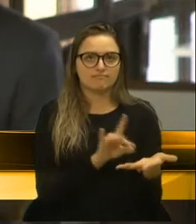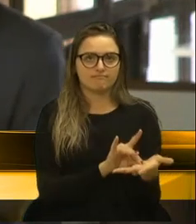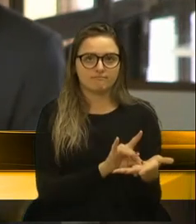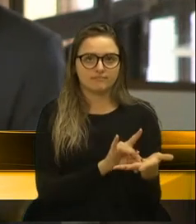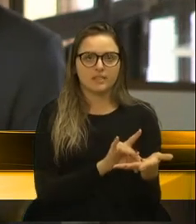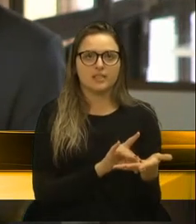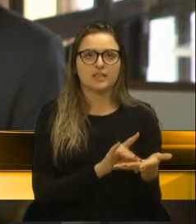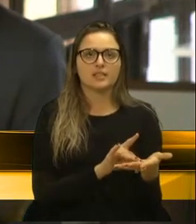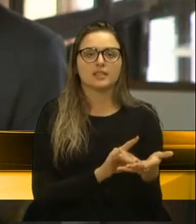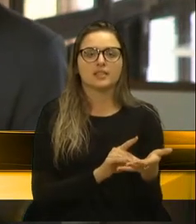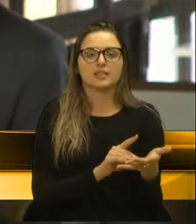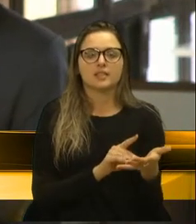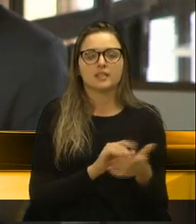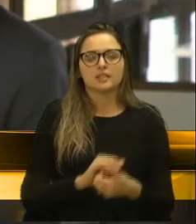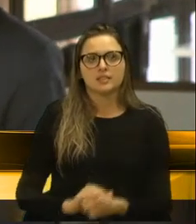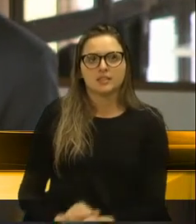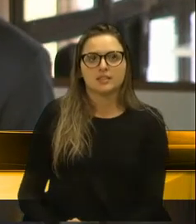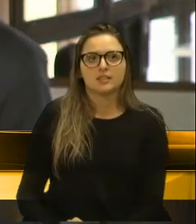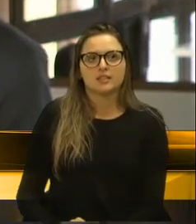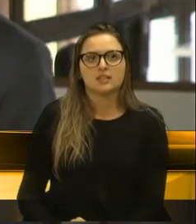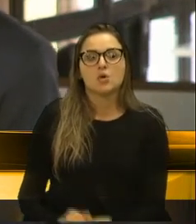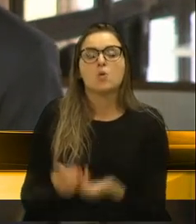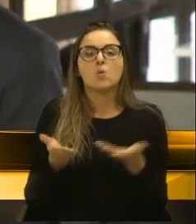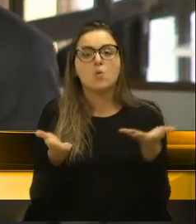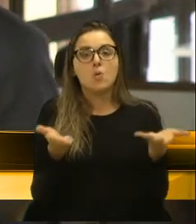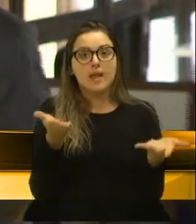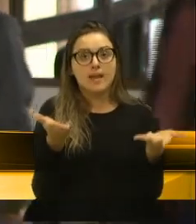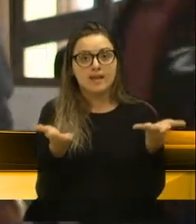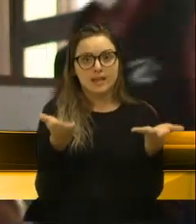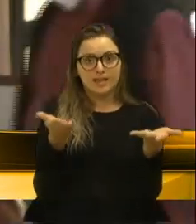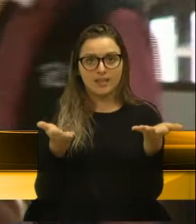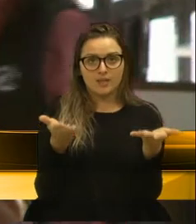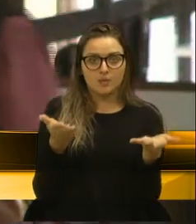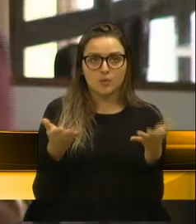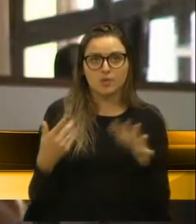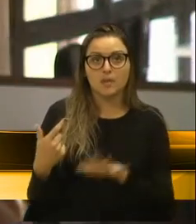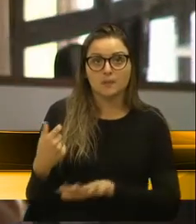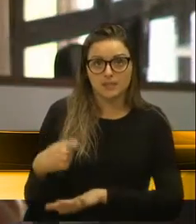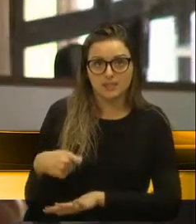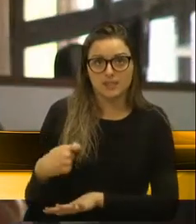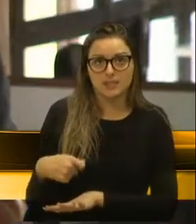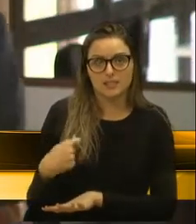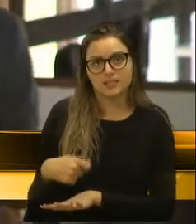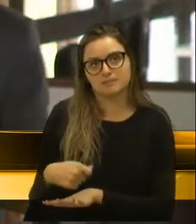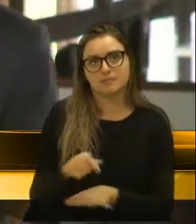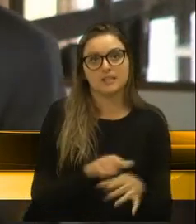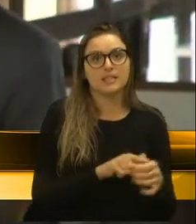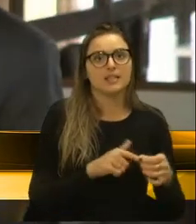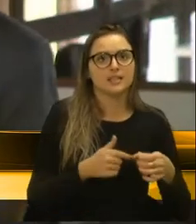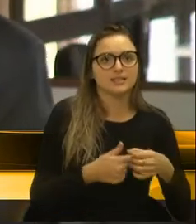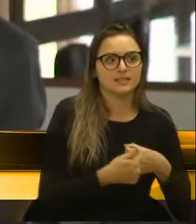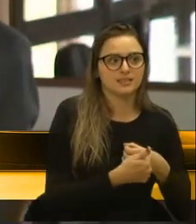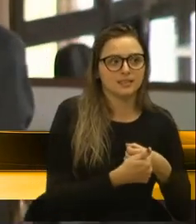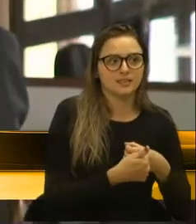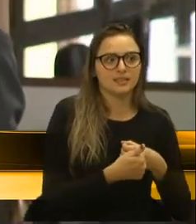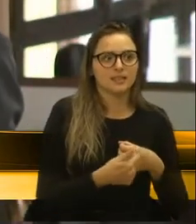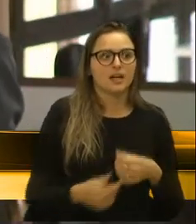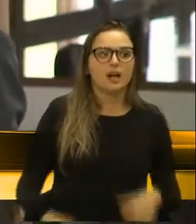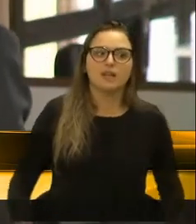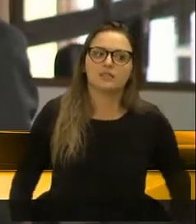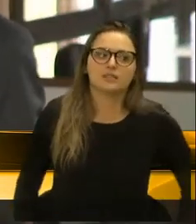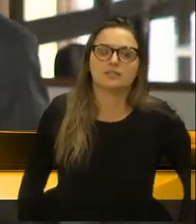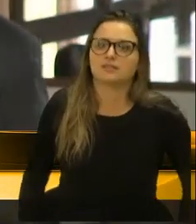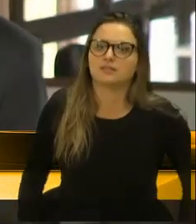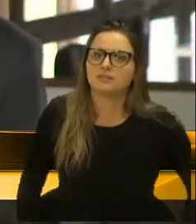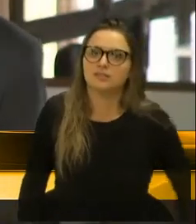E, nesse sentido, o equilíbrio necessário a ser perseguido, e a cidade tem debates importantes, como não tem como correr